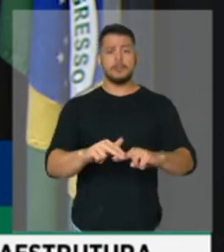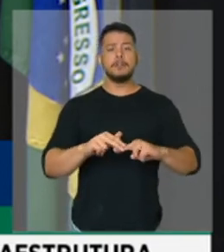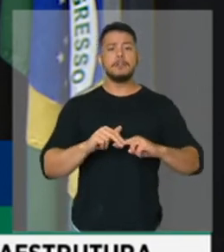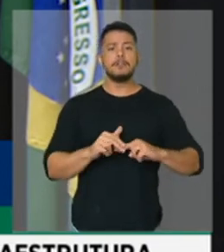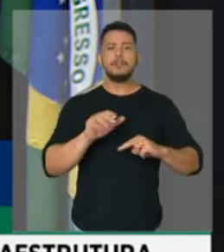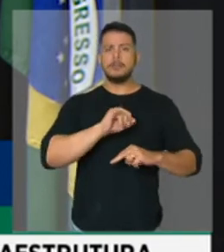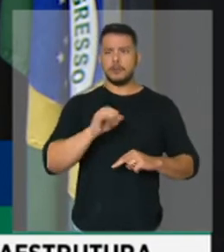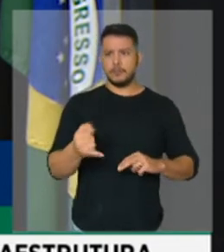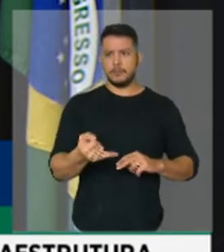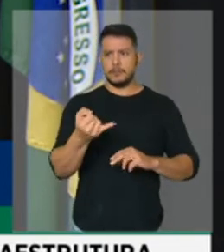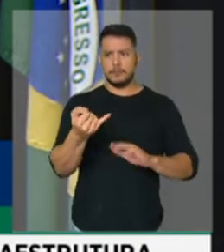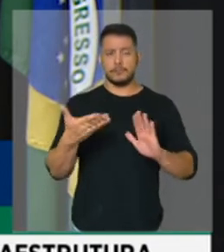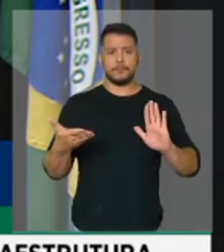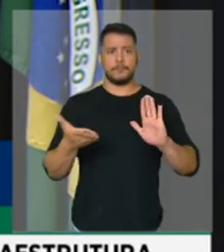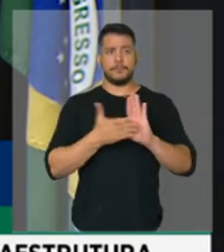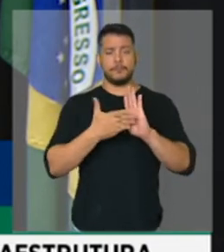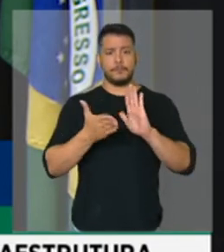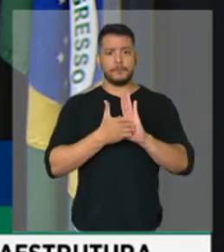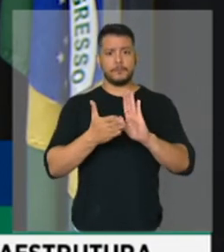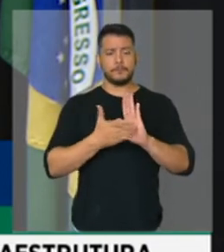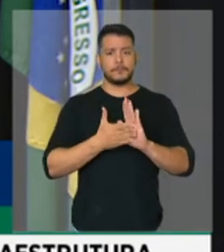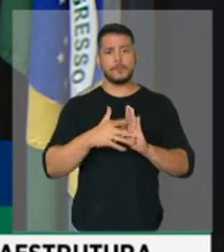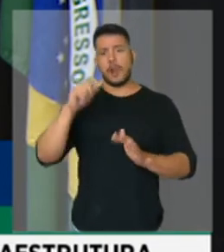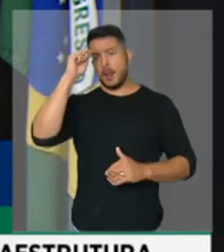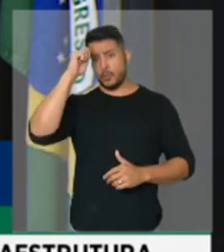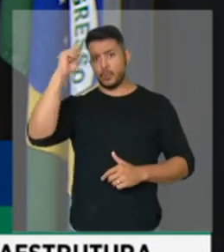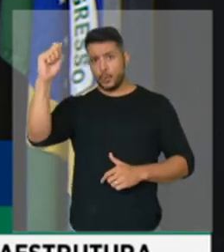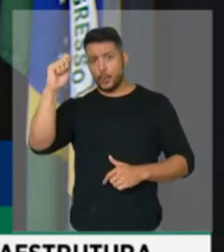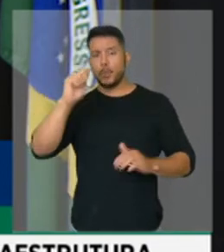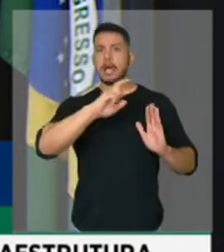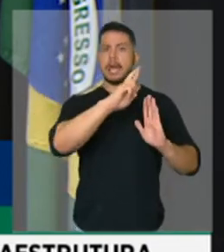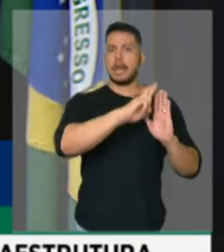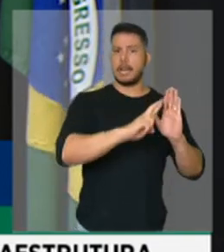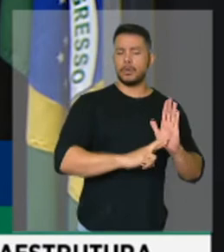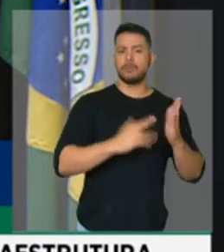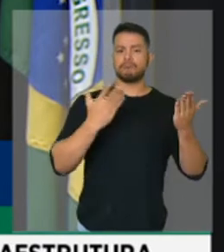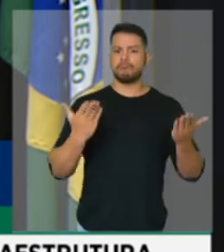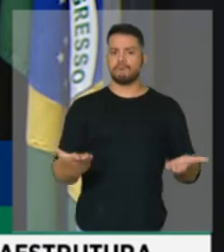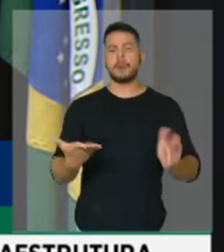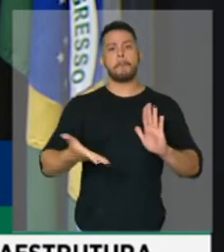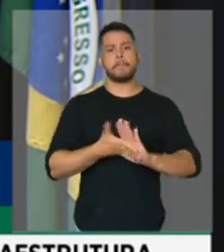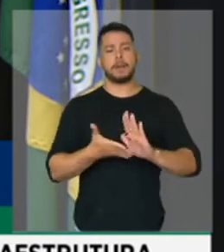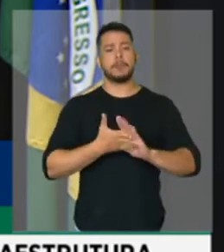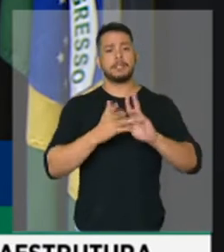parabenizo o autor, o relator, e espero que essa casa, por unanimidade, possa votar essa matéria.